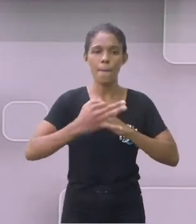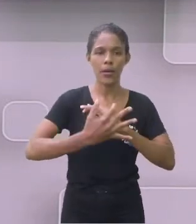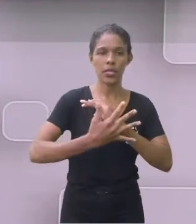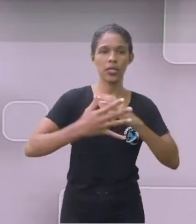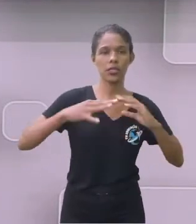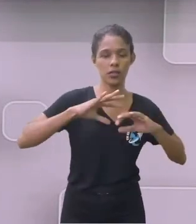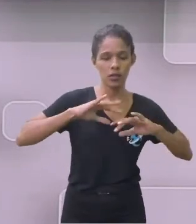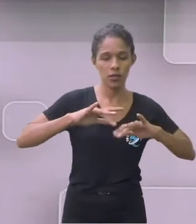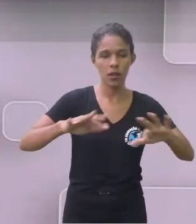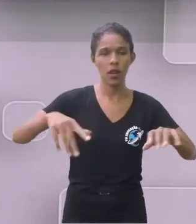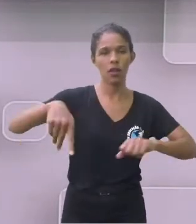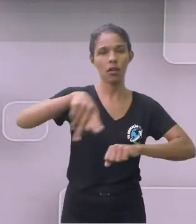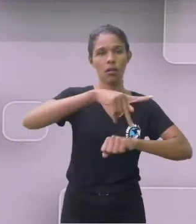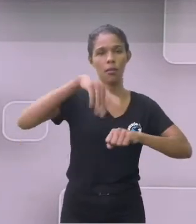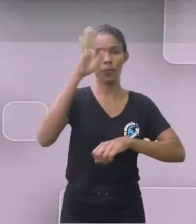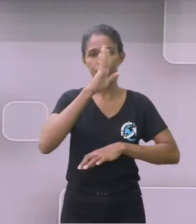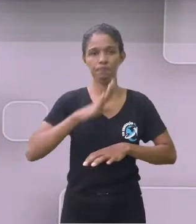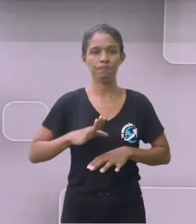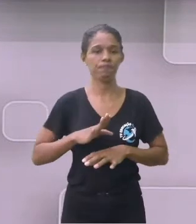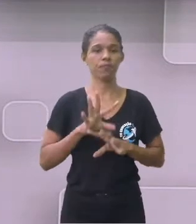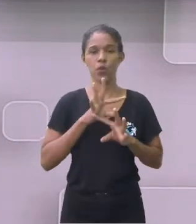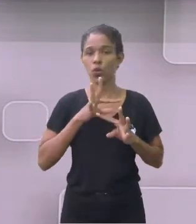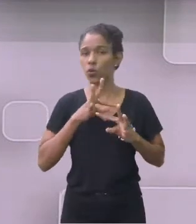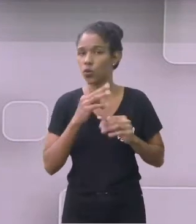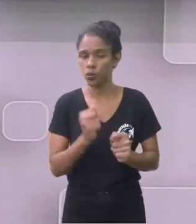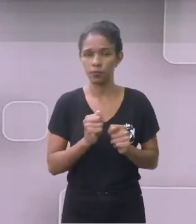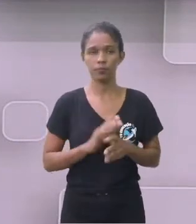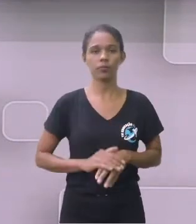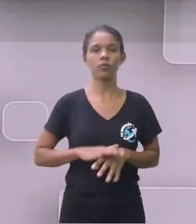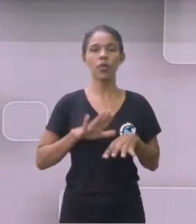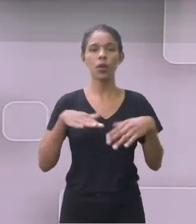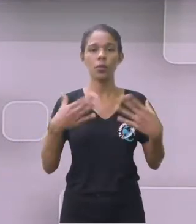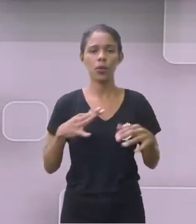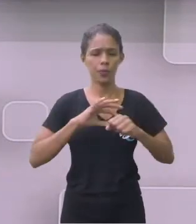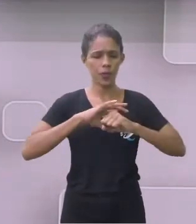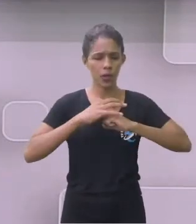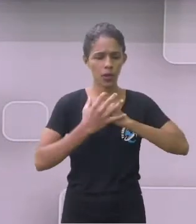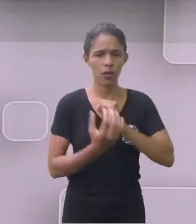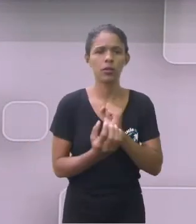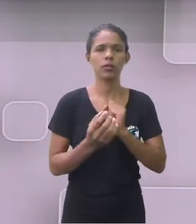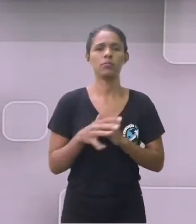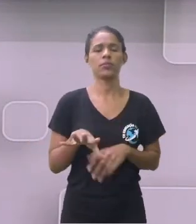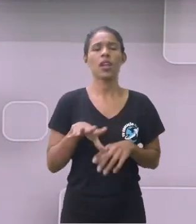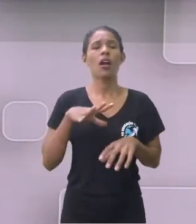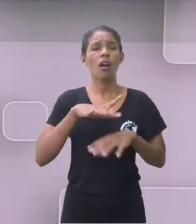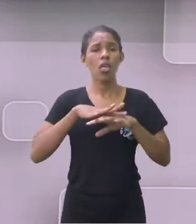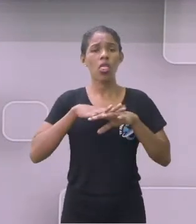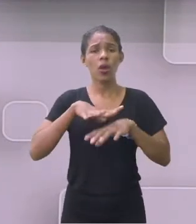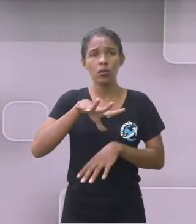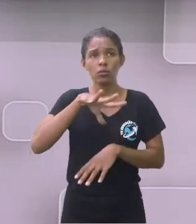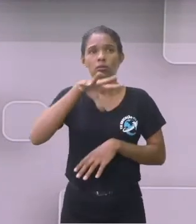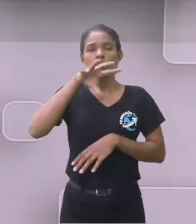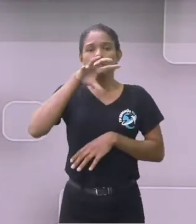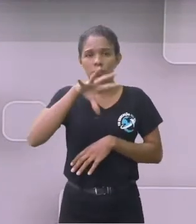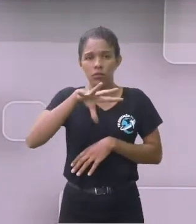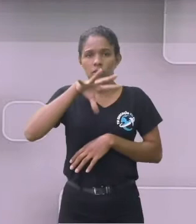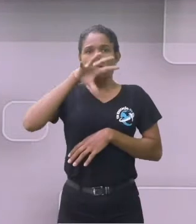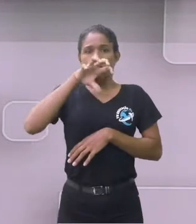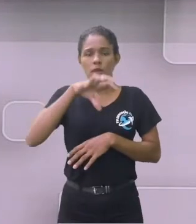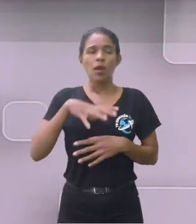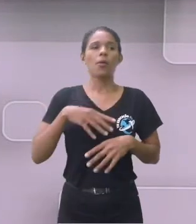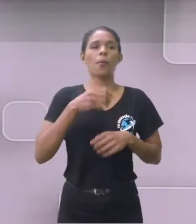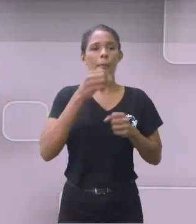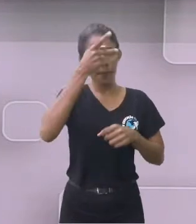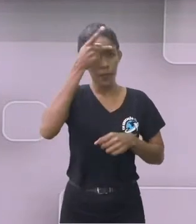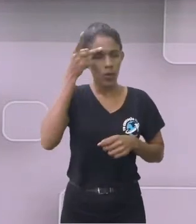nacional. A Covid-19 é uma infecção respiratória aguda altamente transmissível e potencialmente